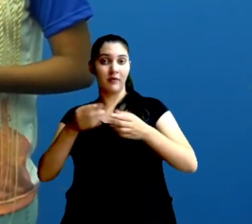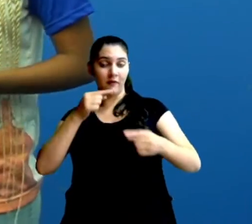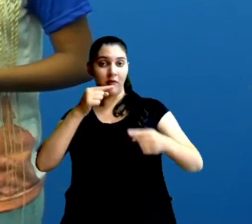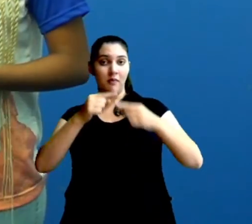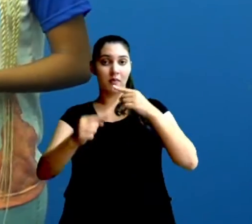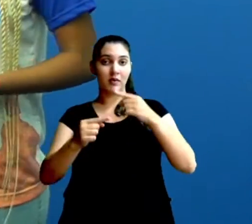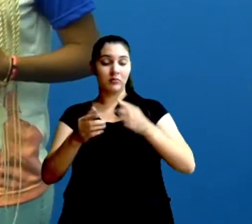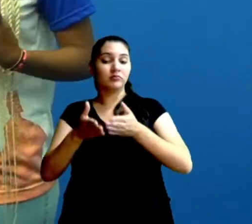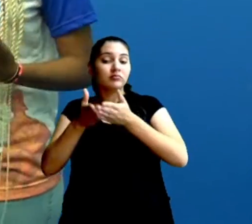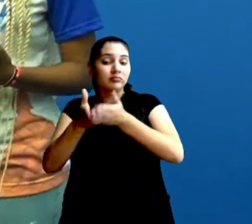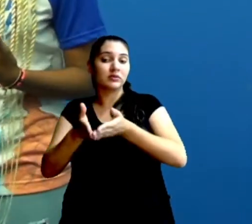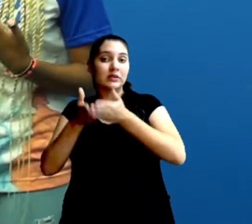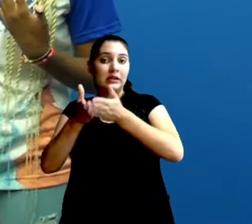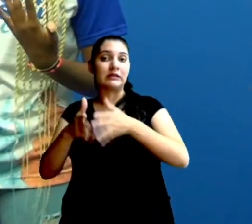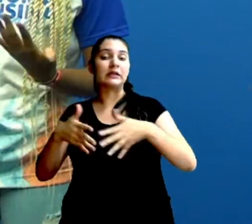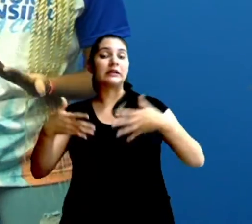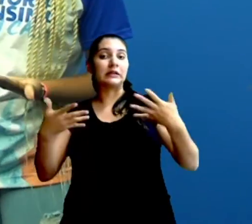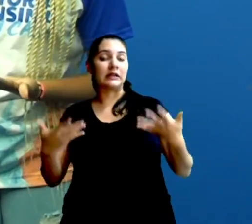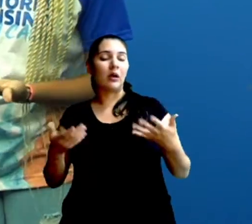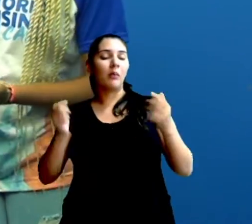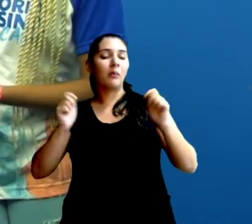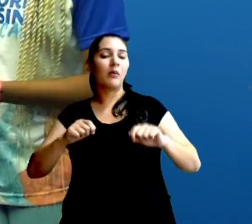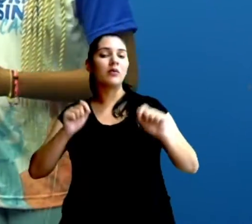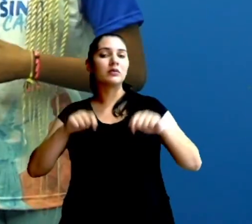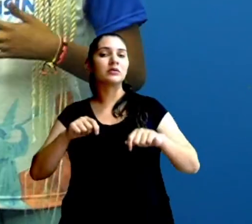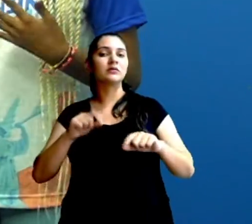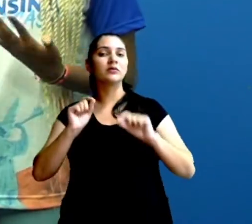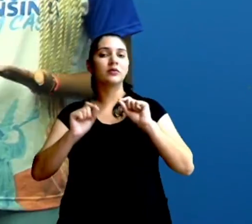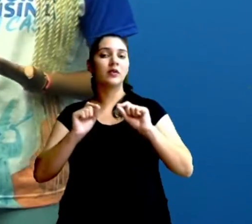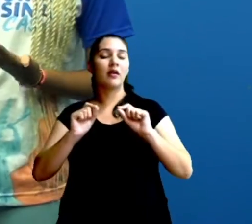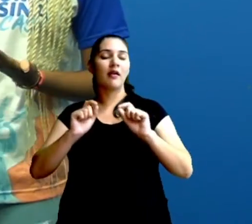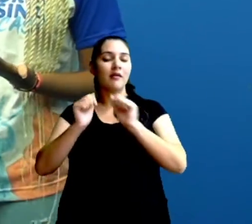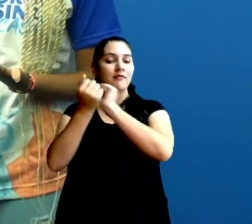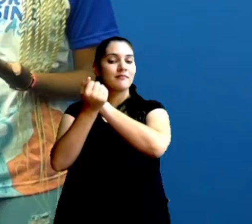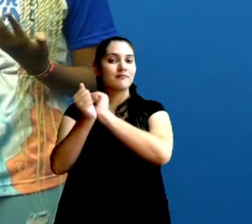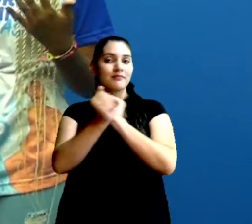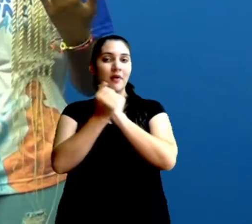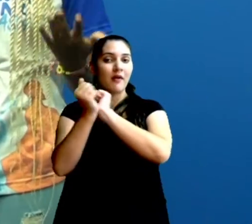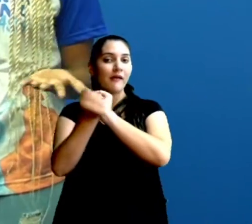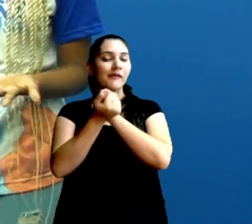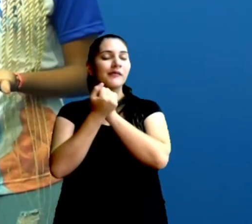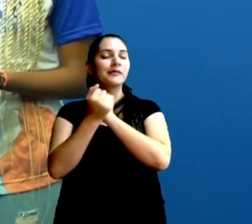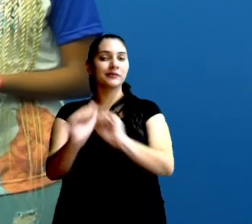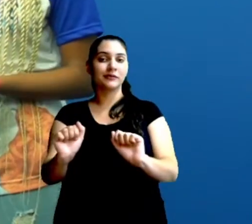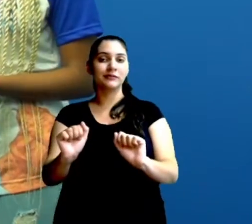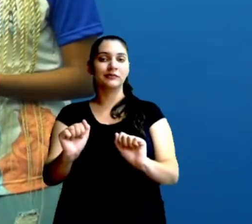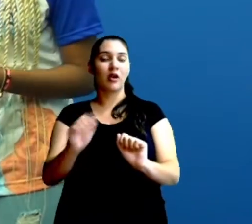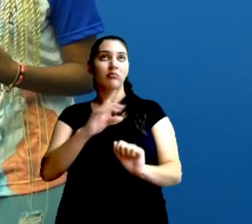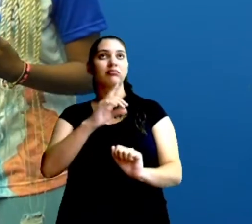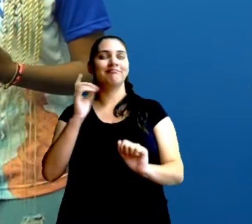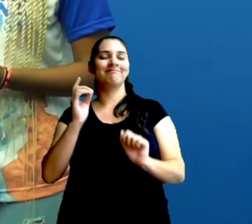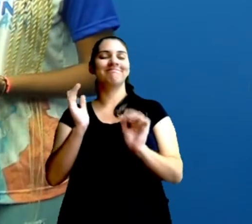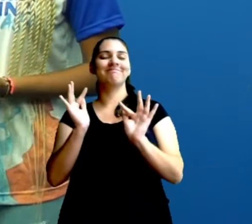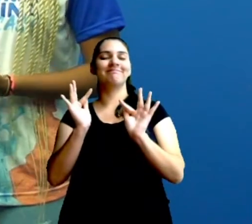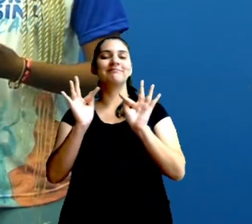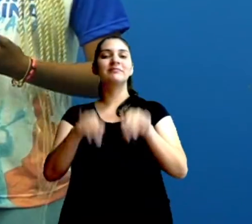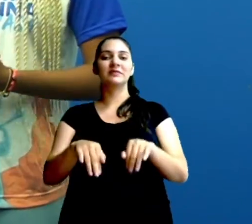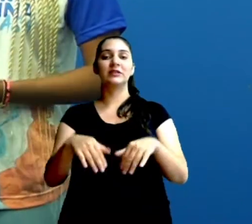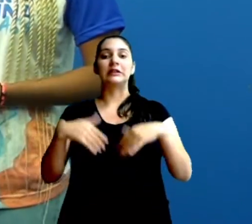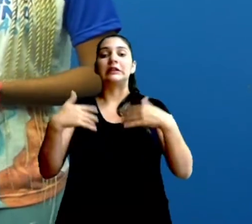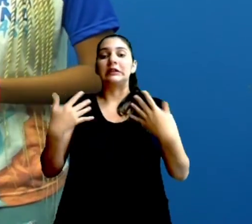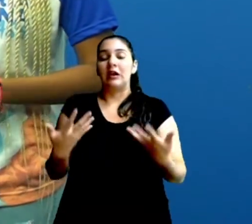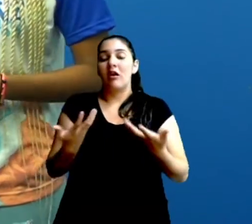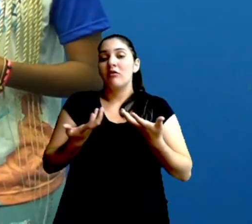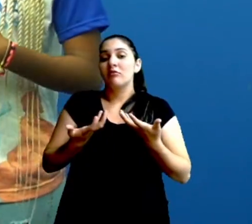o tráfico transatlântico, então, possivelmente, a escravidão um dia vai acabar. Então, eu